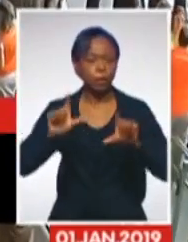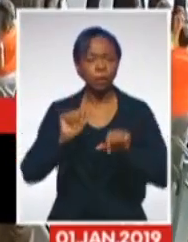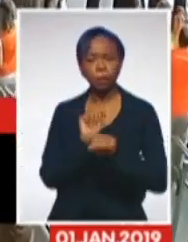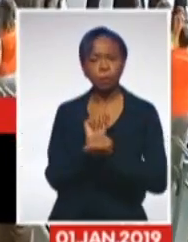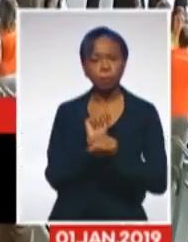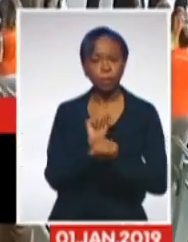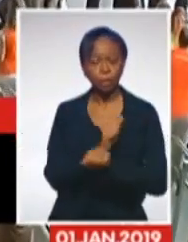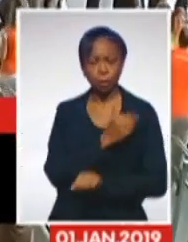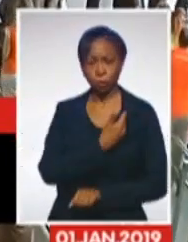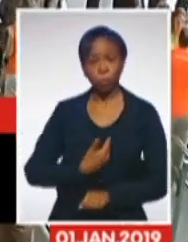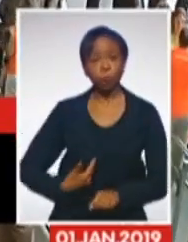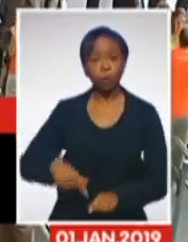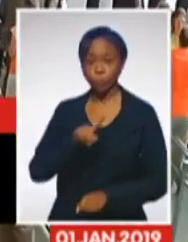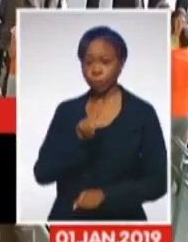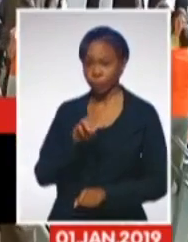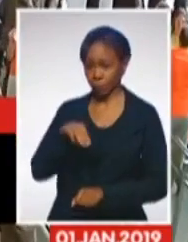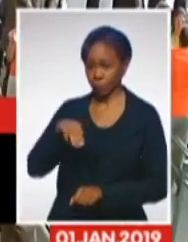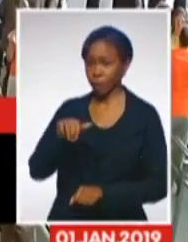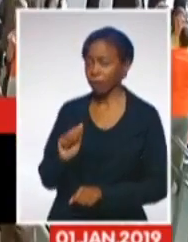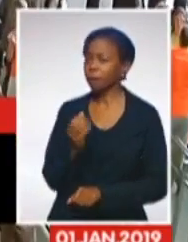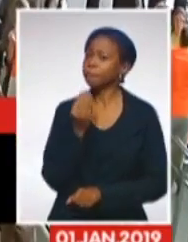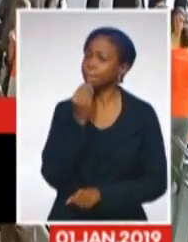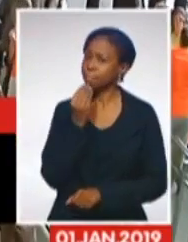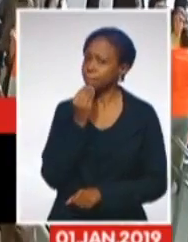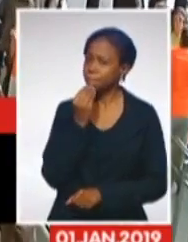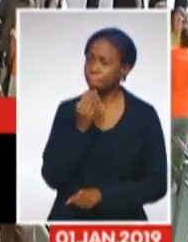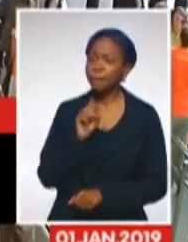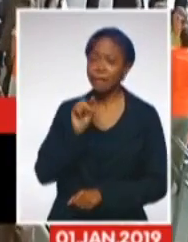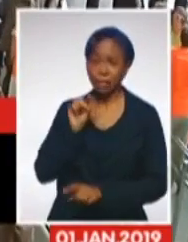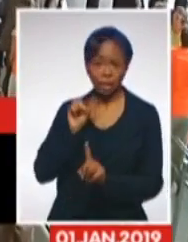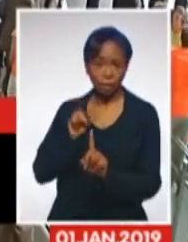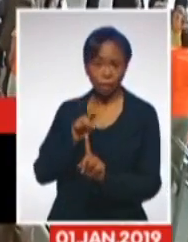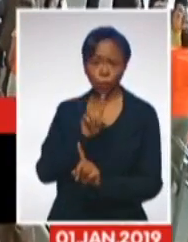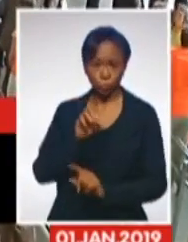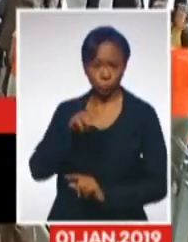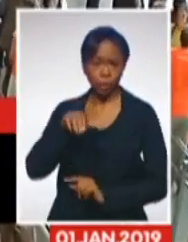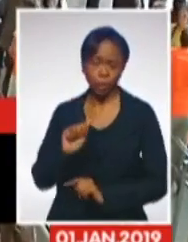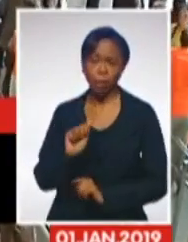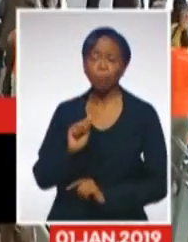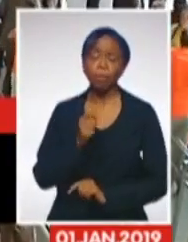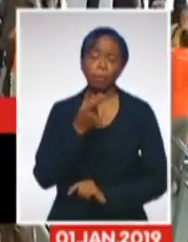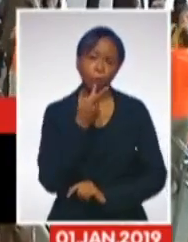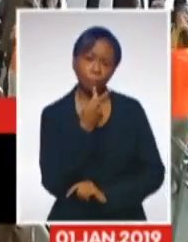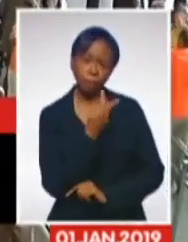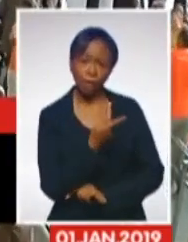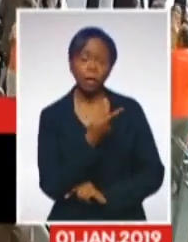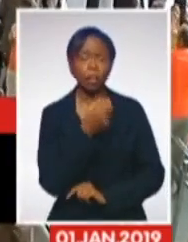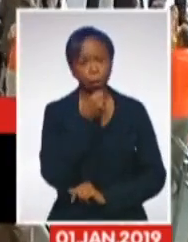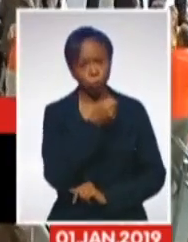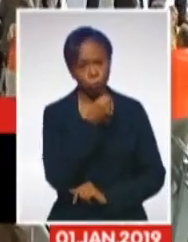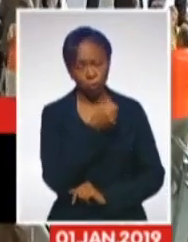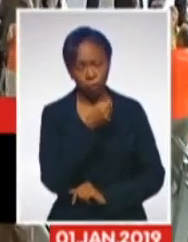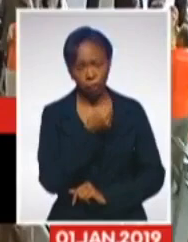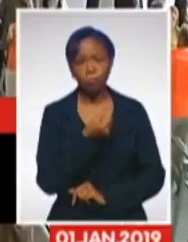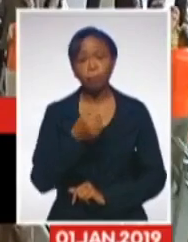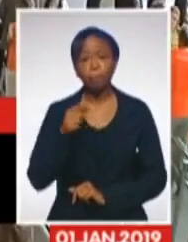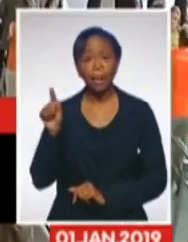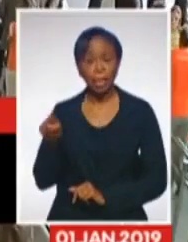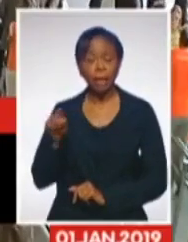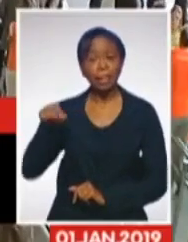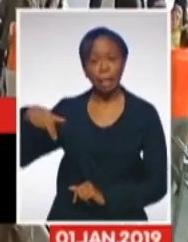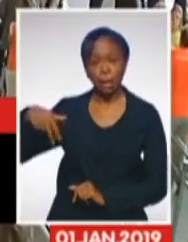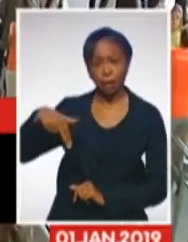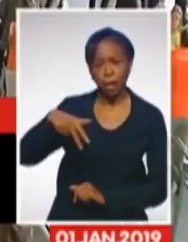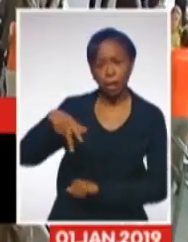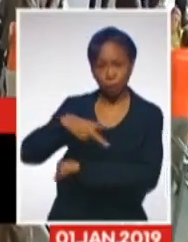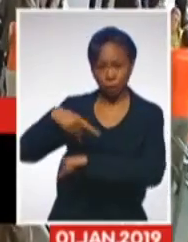Romeu Zema, há uma expectativa de que ele fale rapidamente com os jornalistas na sua chegada. Pois é, ele entra então pela praça,